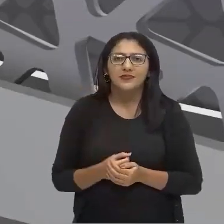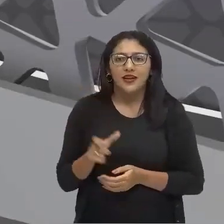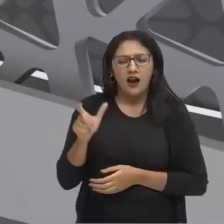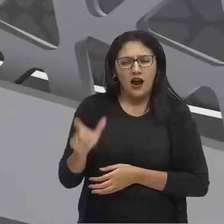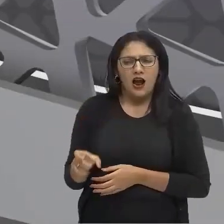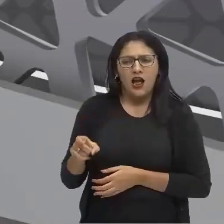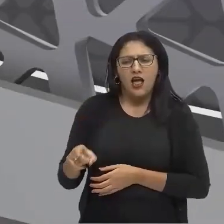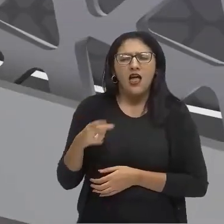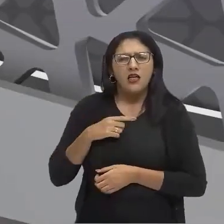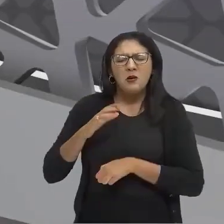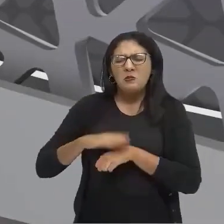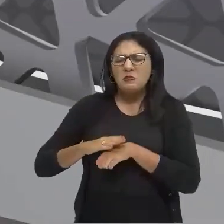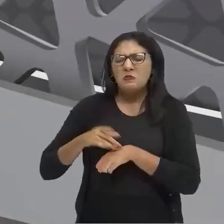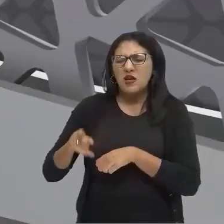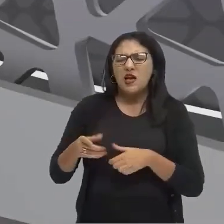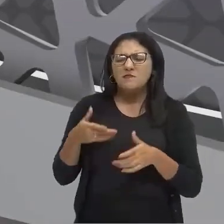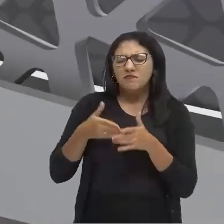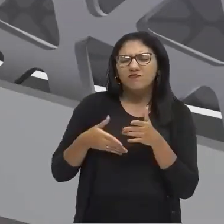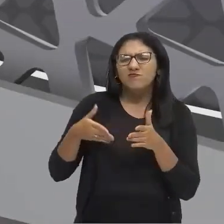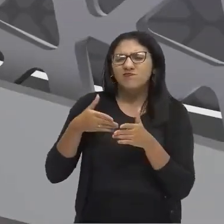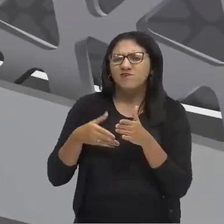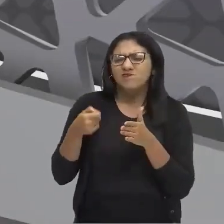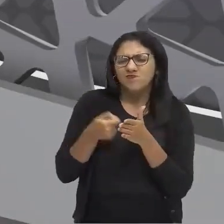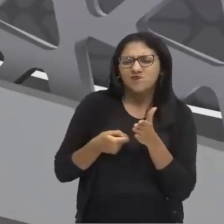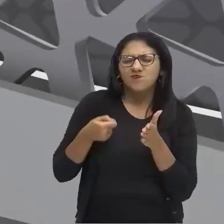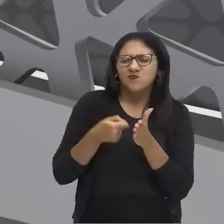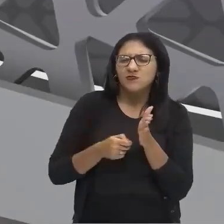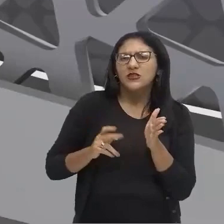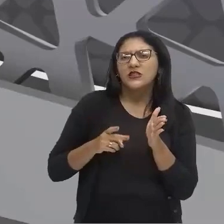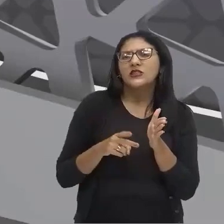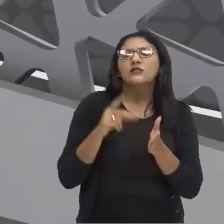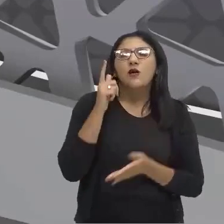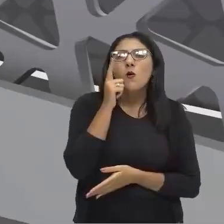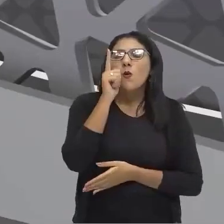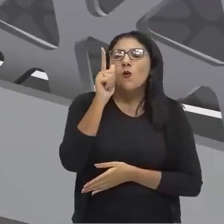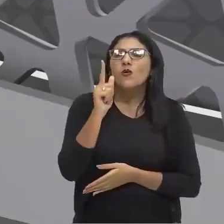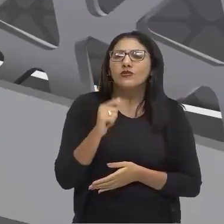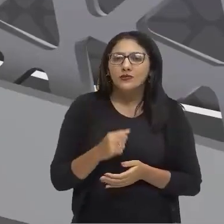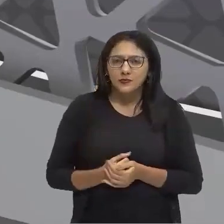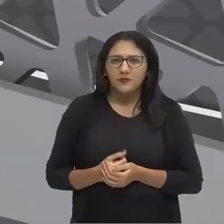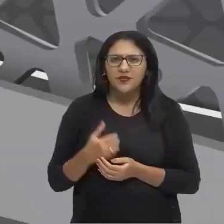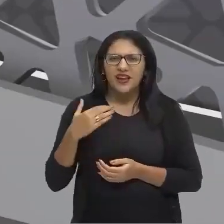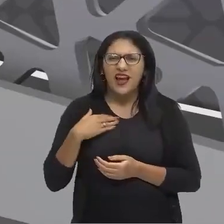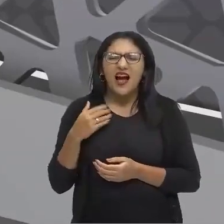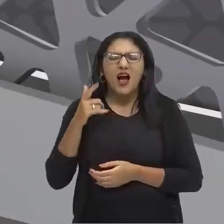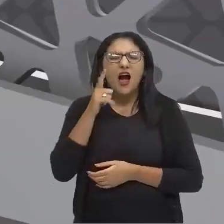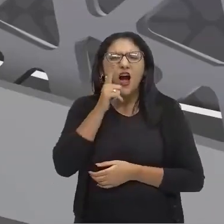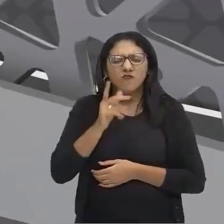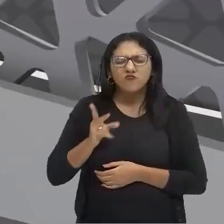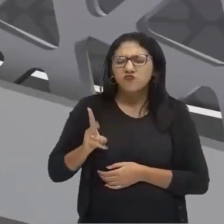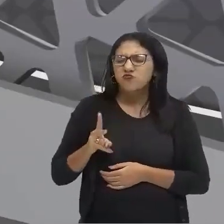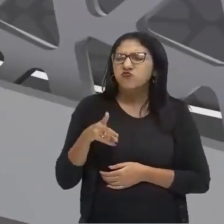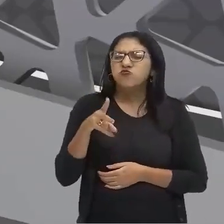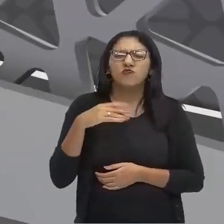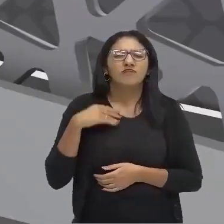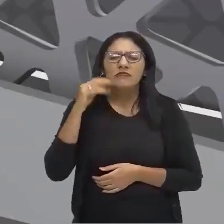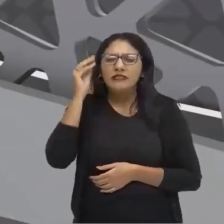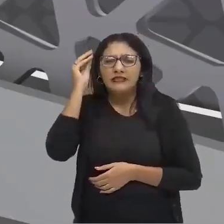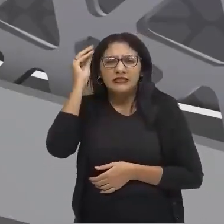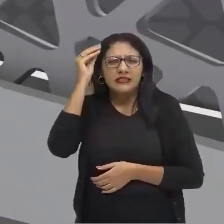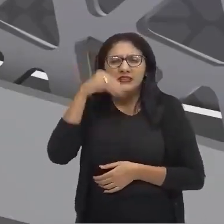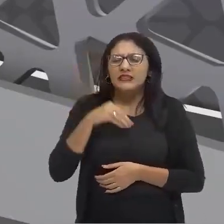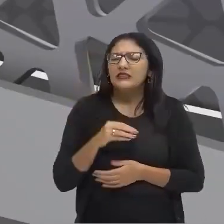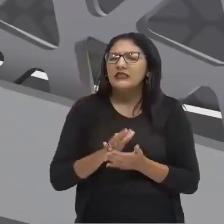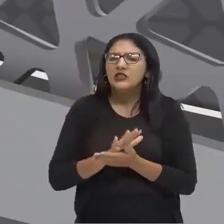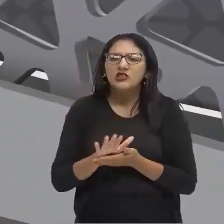não desistiram, persistiram, insistiram no que queriam. Né? Eu vou adiante. Nada, aquilo nós estamos